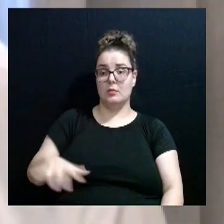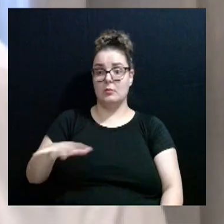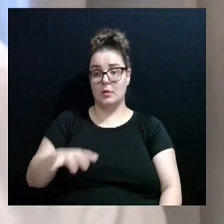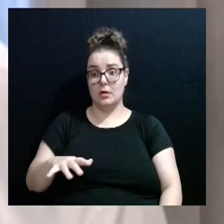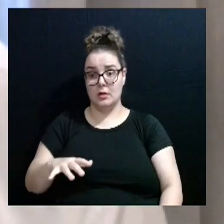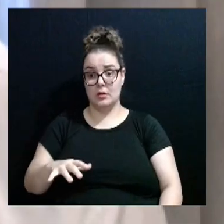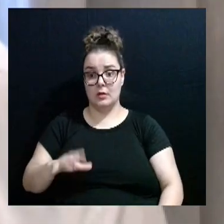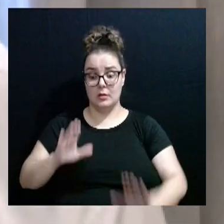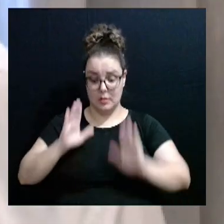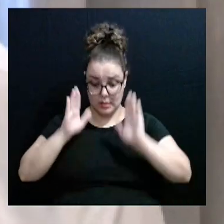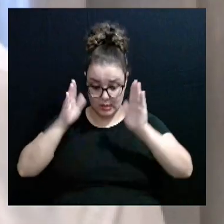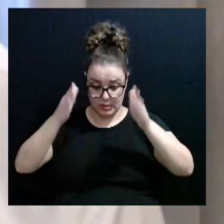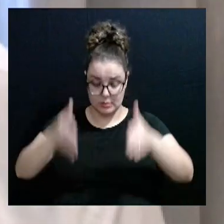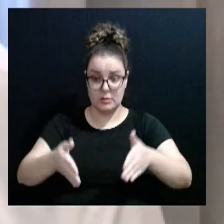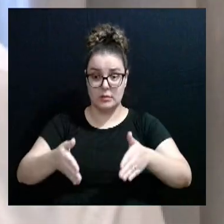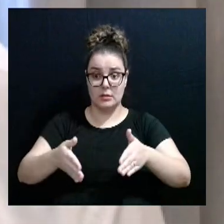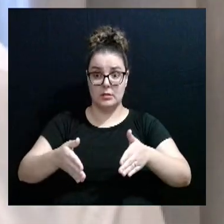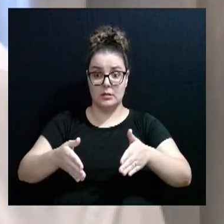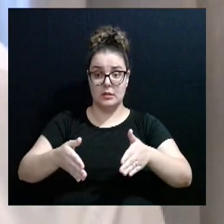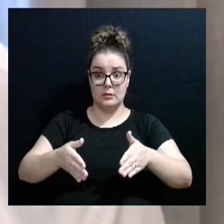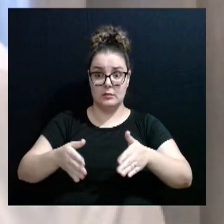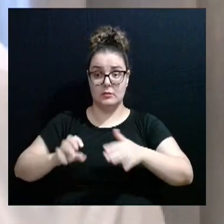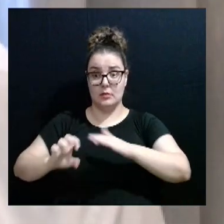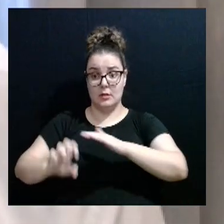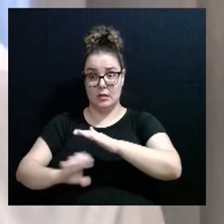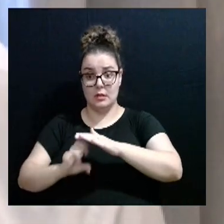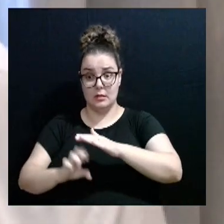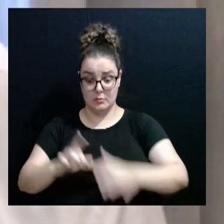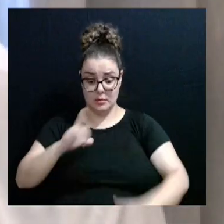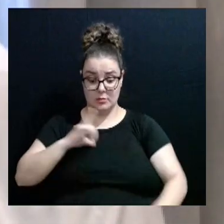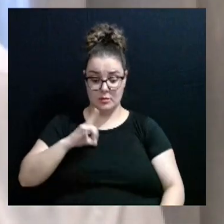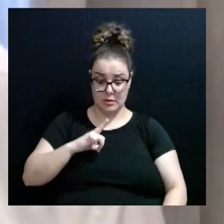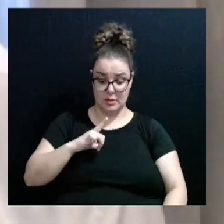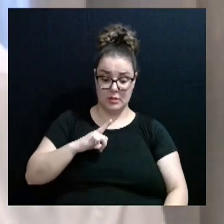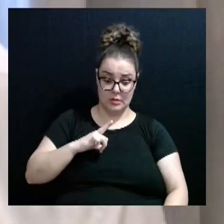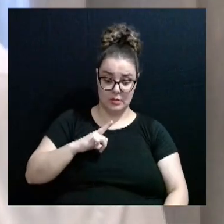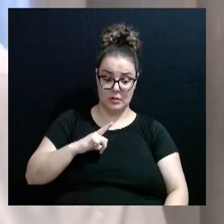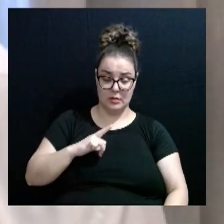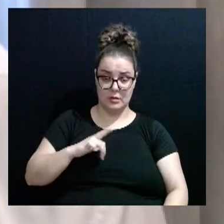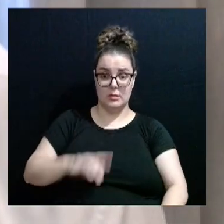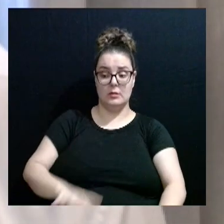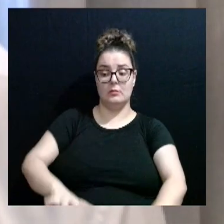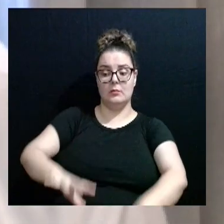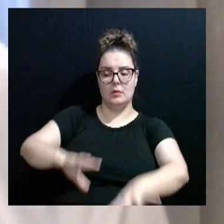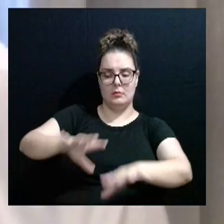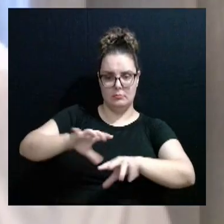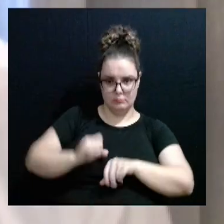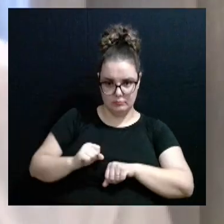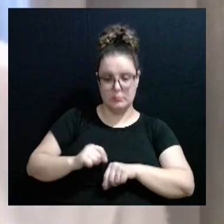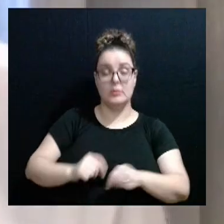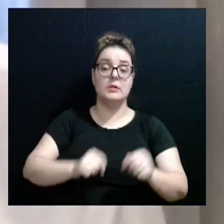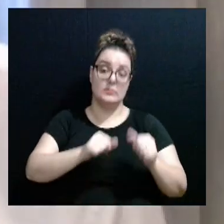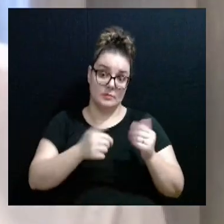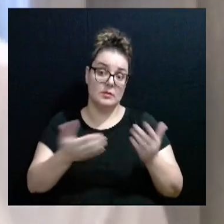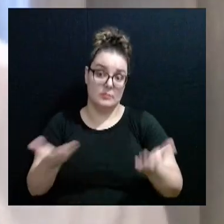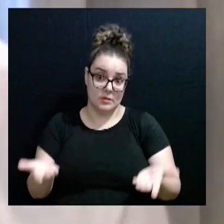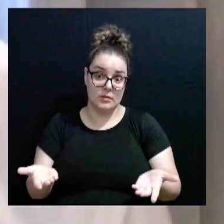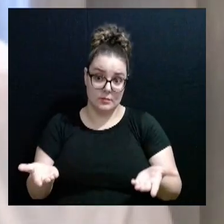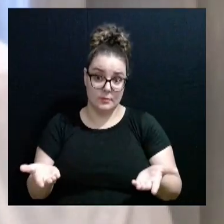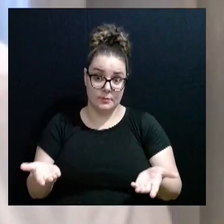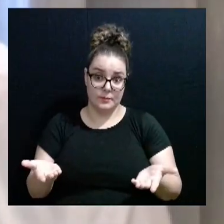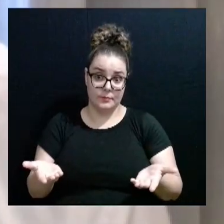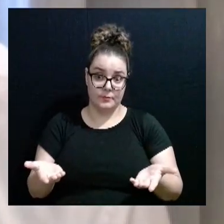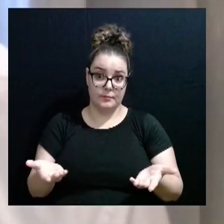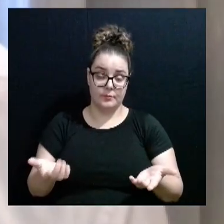a empresa vai ter uma tendência de se apropriar desse benefício, né? É aumentar o lucro e não diminuir